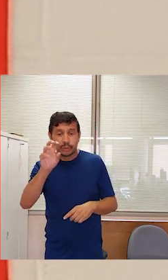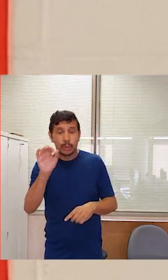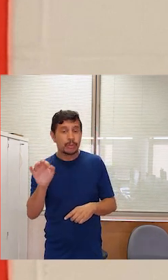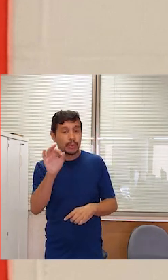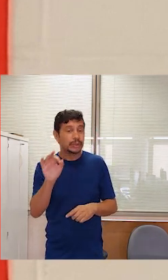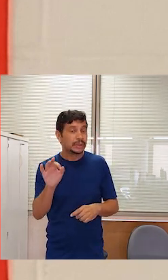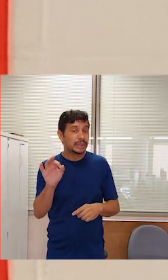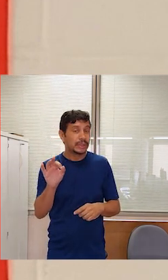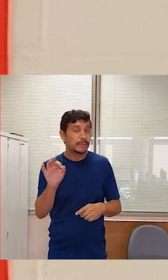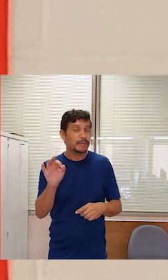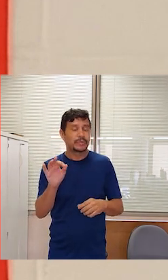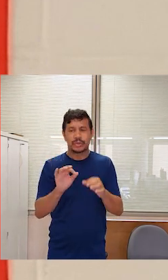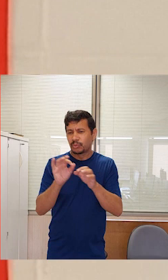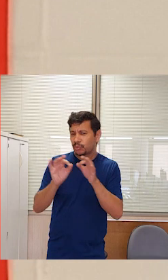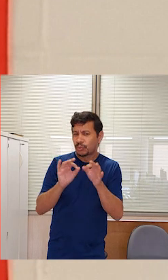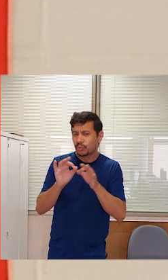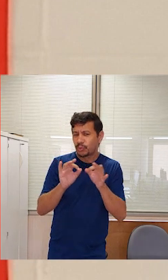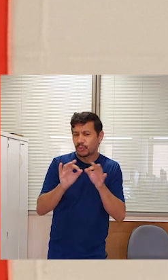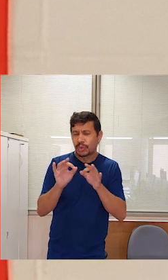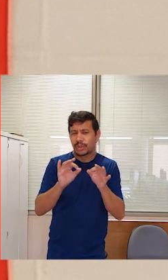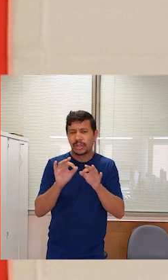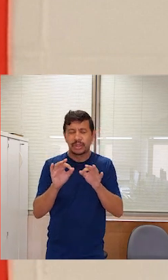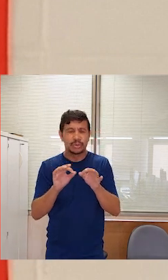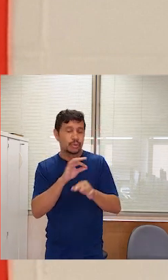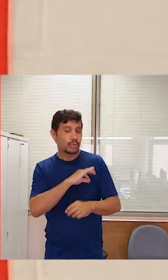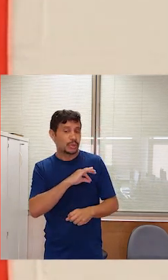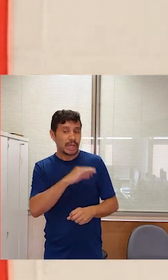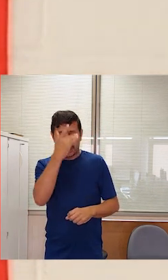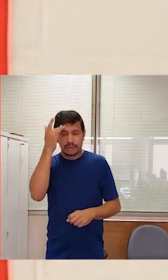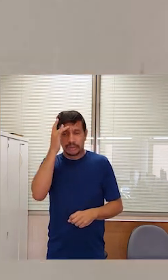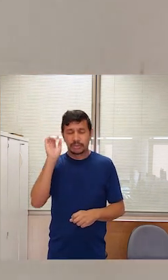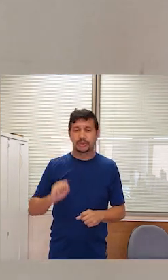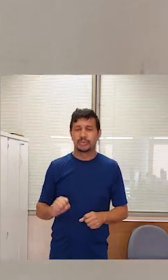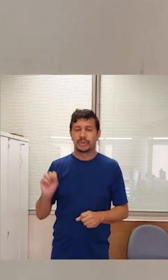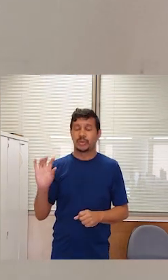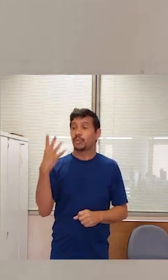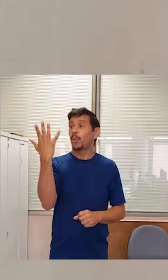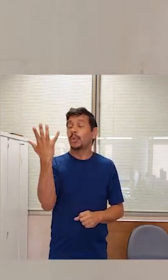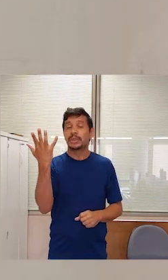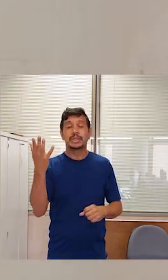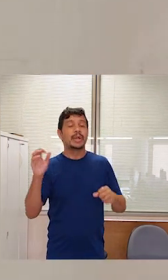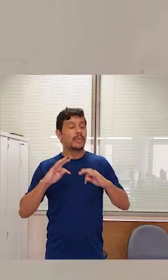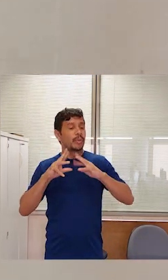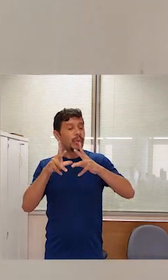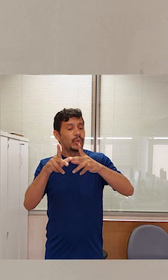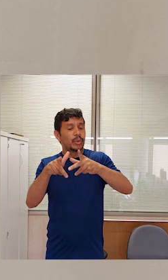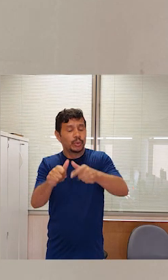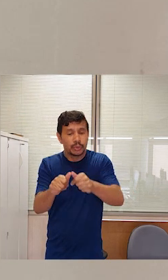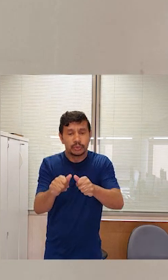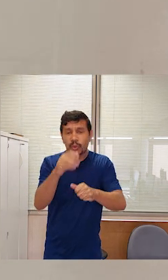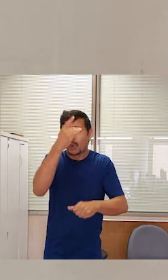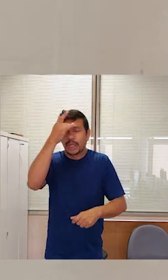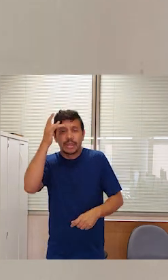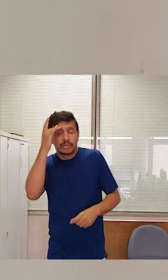13,5% e reajustando os pisos salariais. Esta conquista é de todos